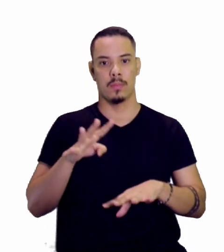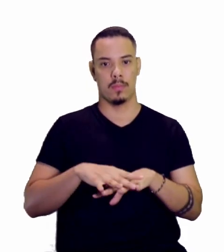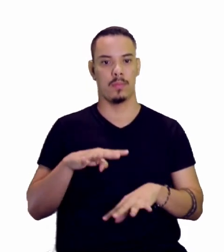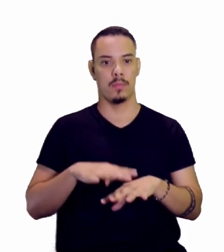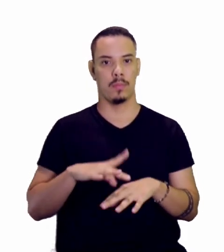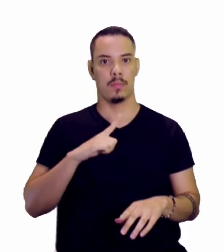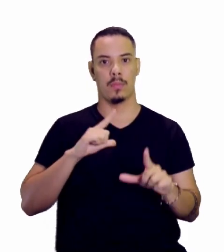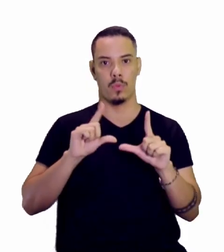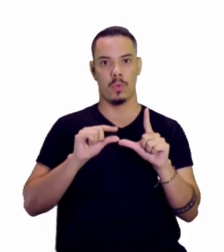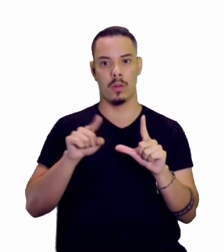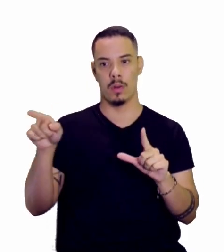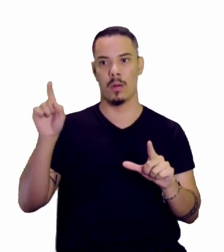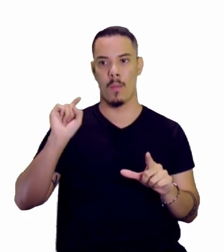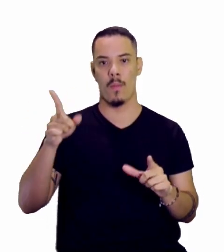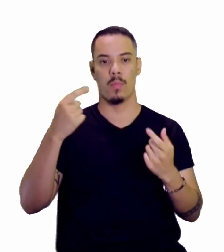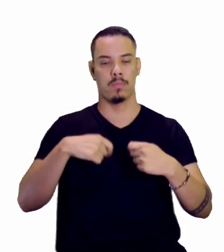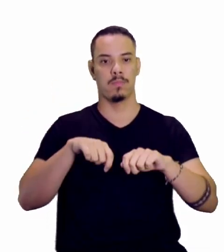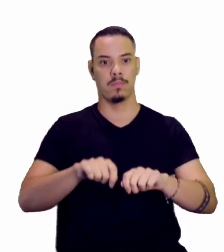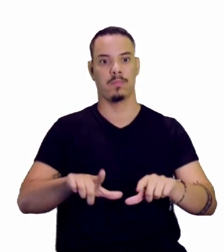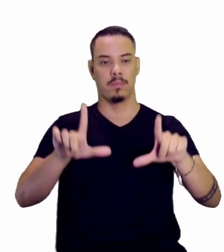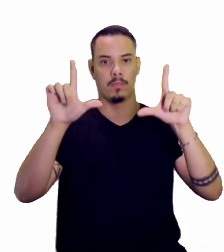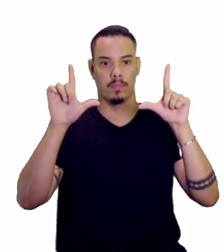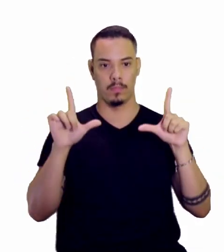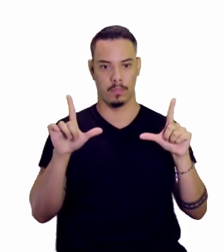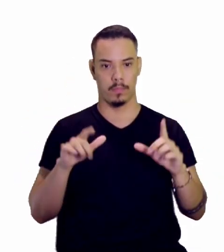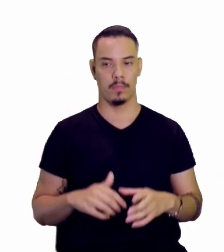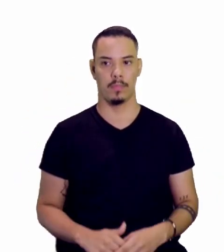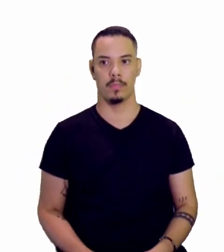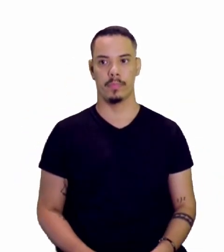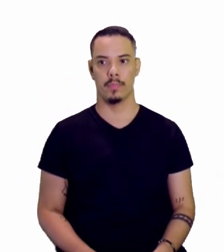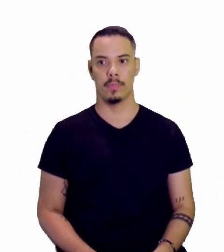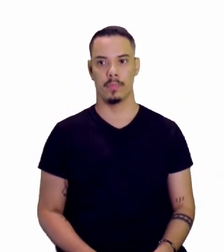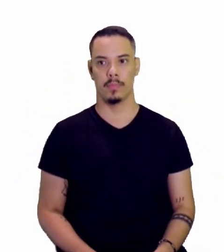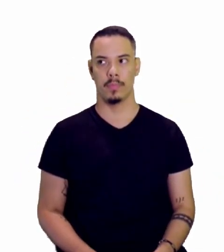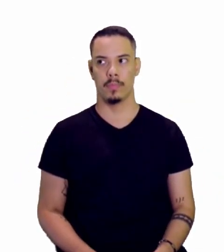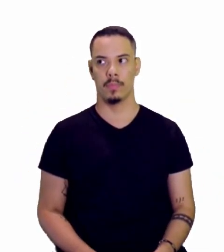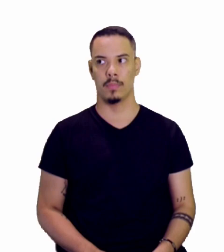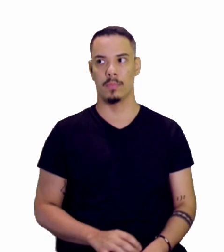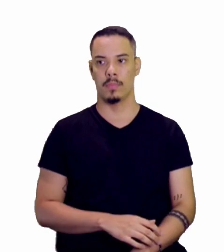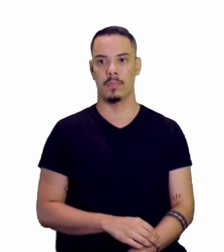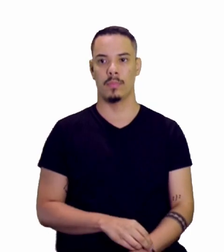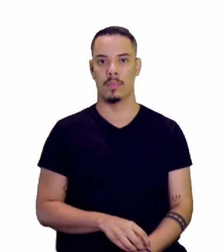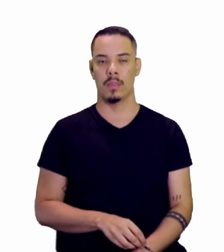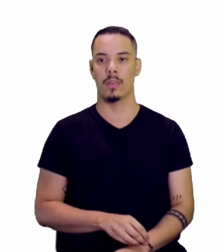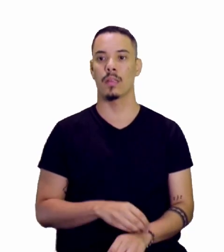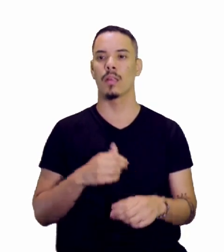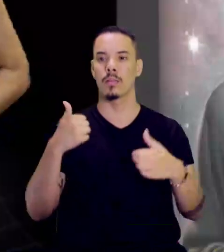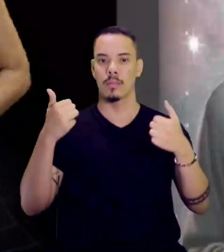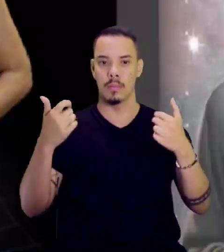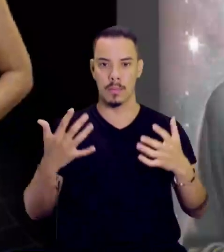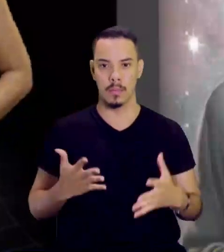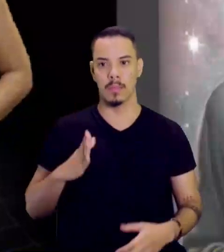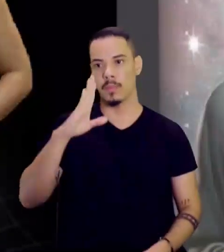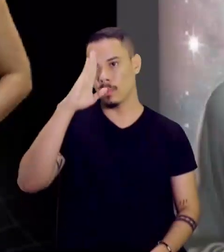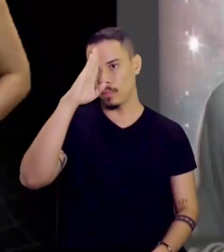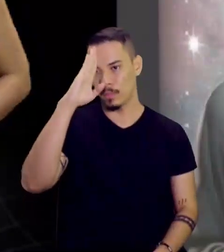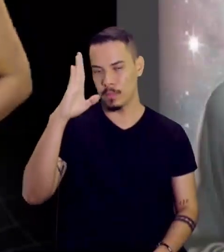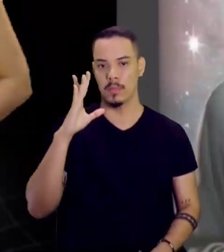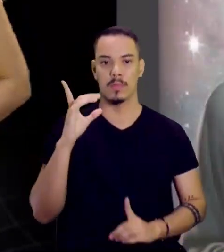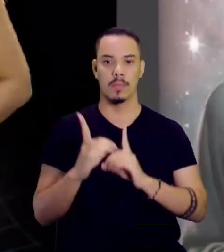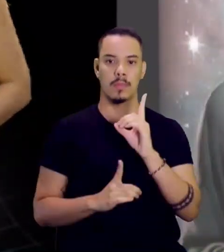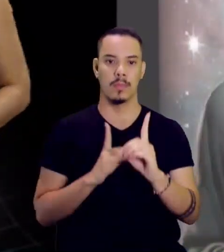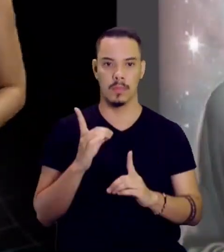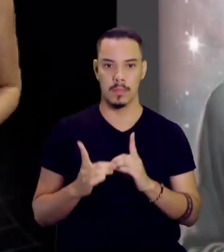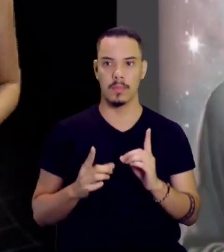certo? Tá aqui o link, é só dar um contra e a mãozinha. Isso. Então, a gente falou sobre Nós falamos aí sobre o princípio fundamental da dinâmica,